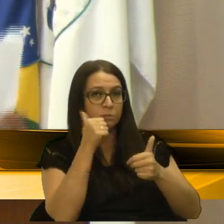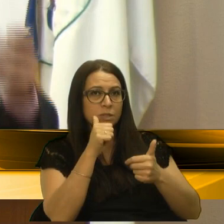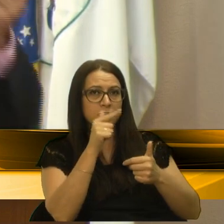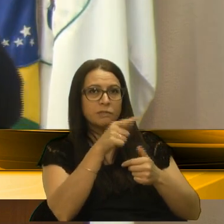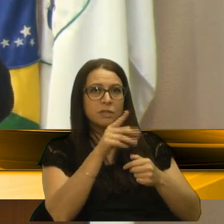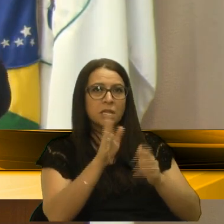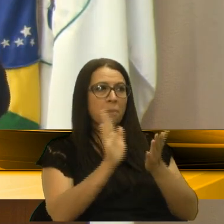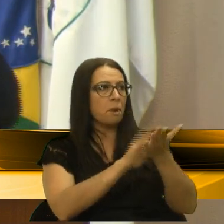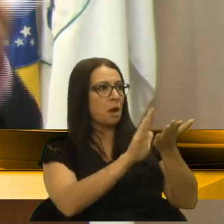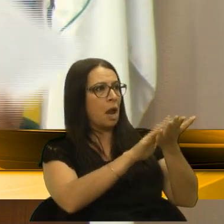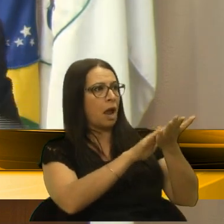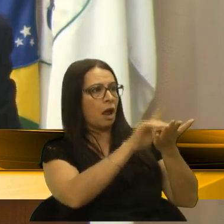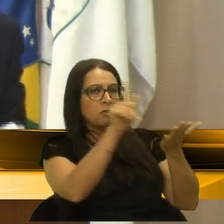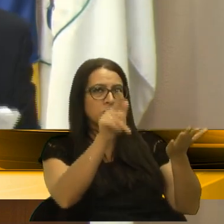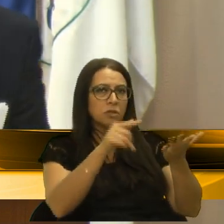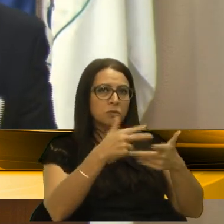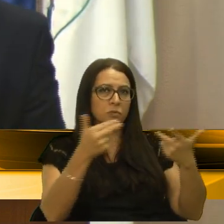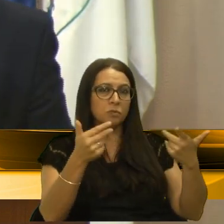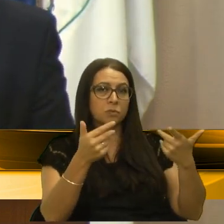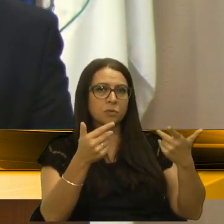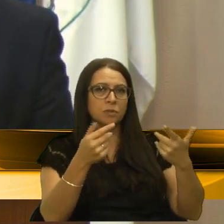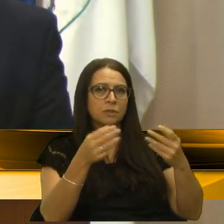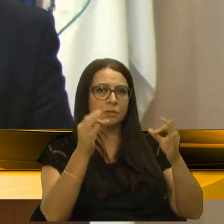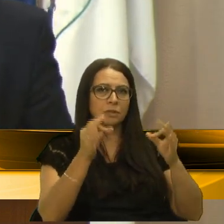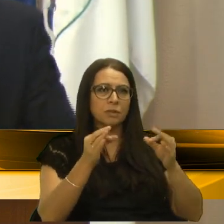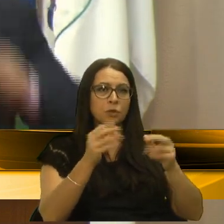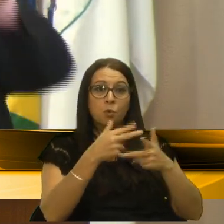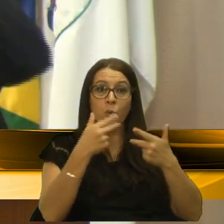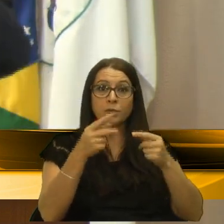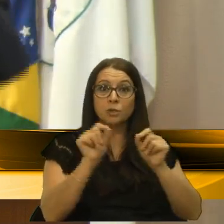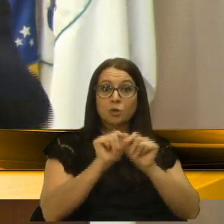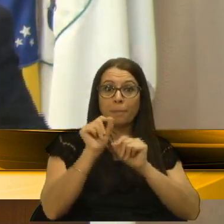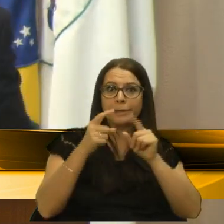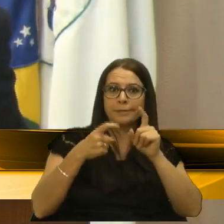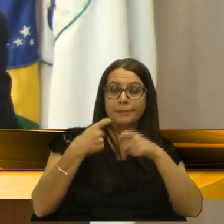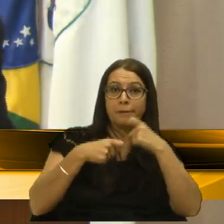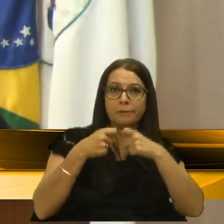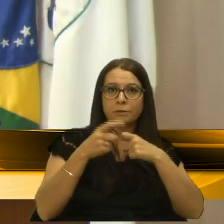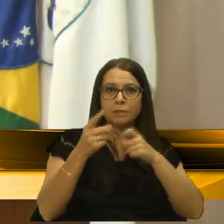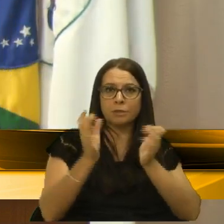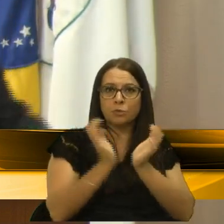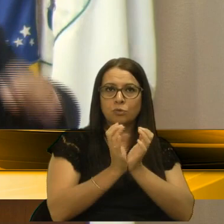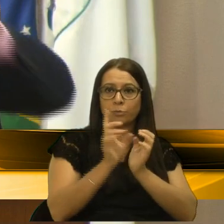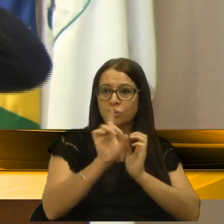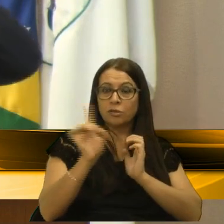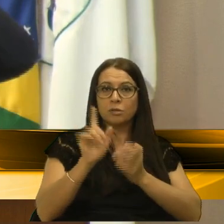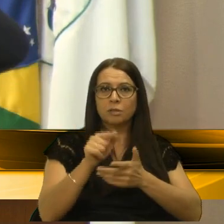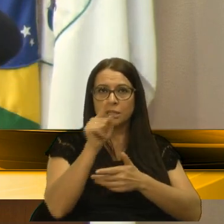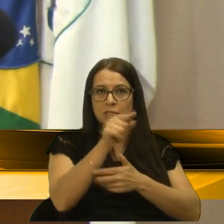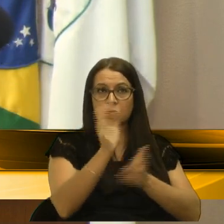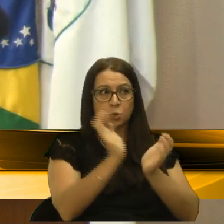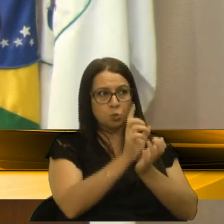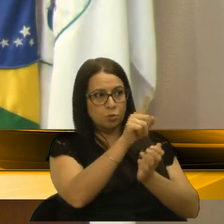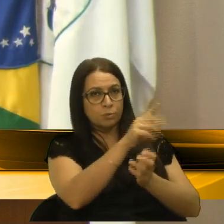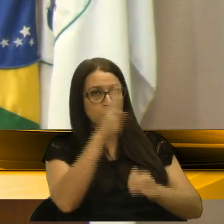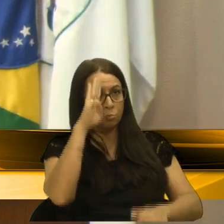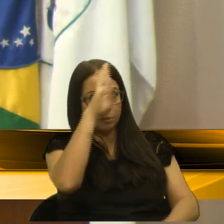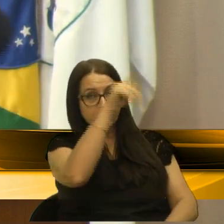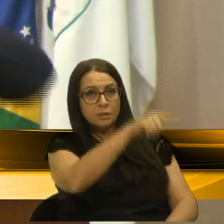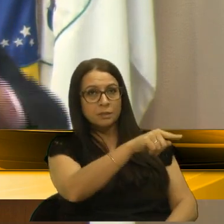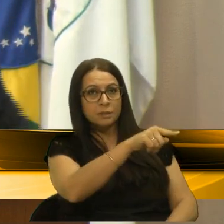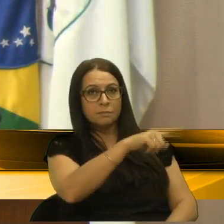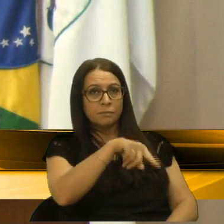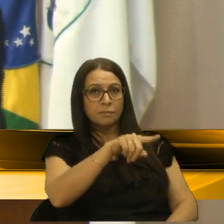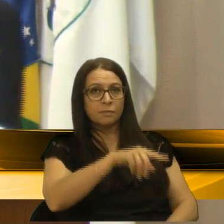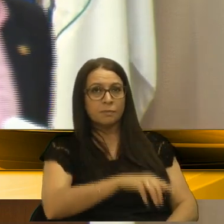ainda aplaudindo a ofensa com conotação sexual. Essa é a turma da direita. Essa é a turma do Bolsonaro que está aqui.